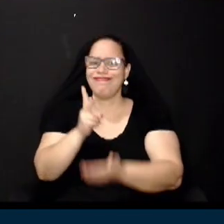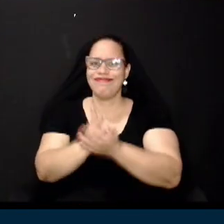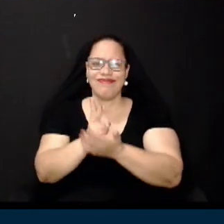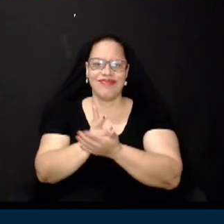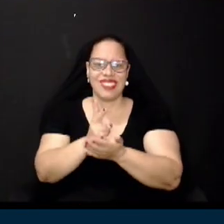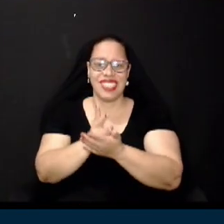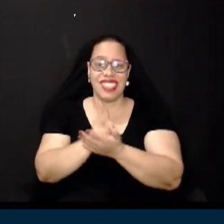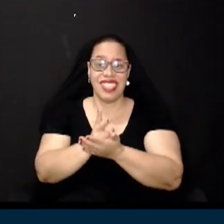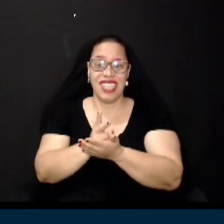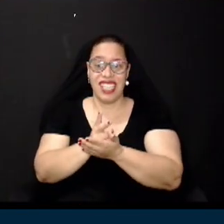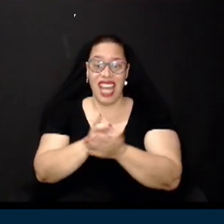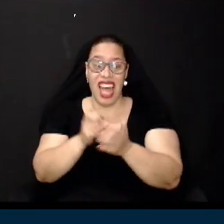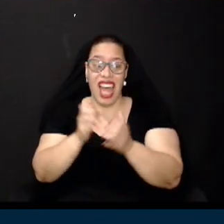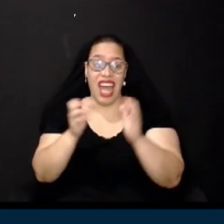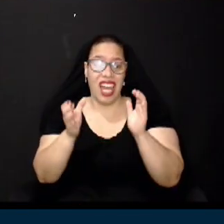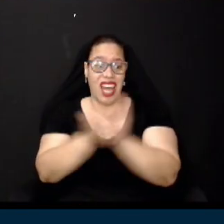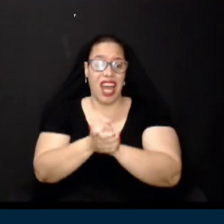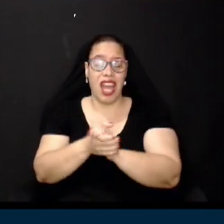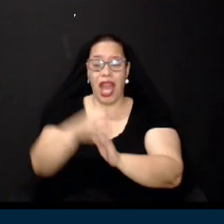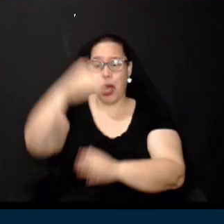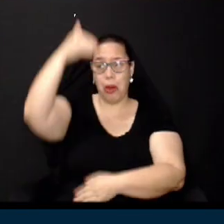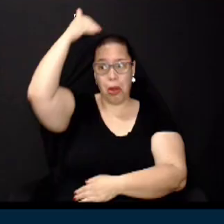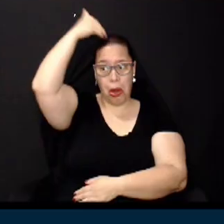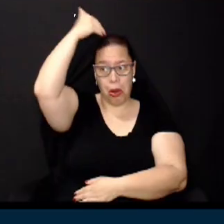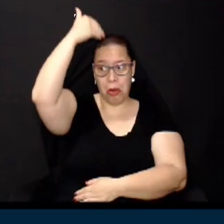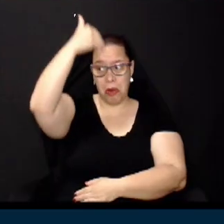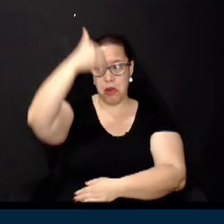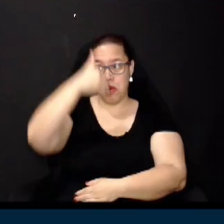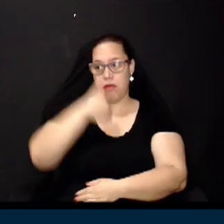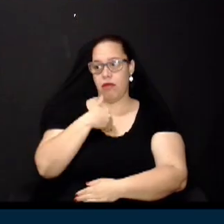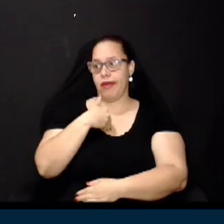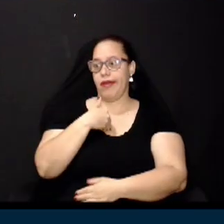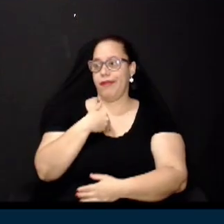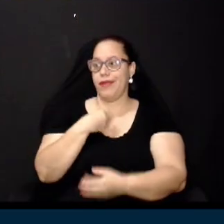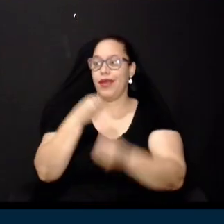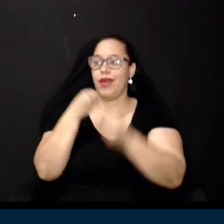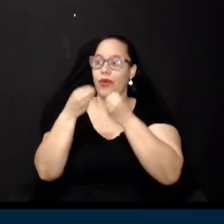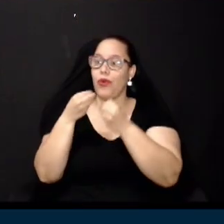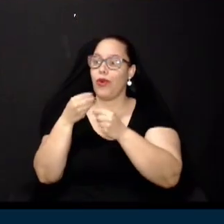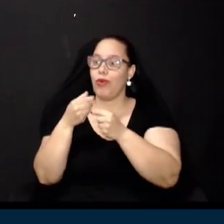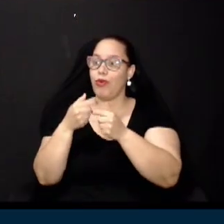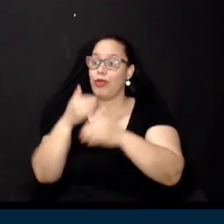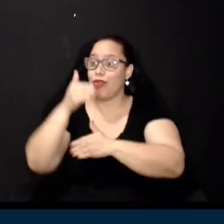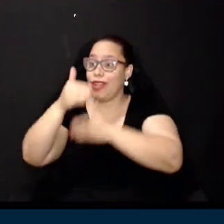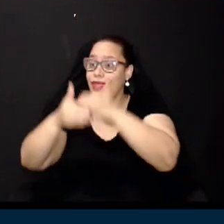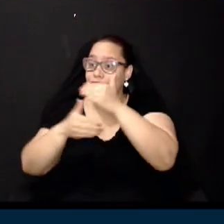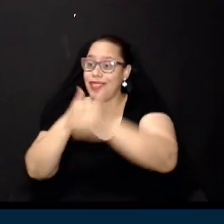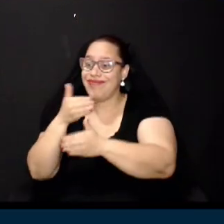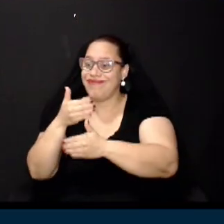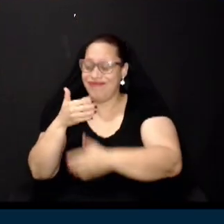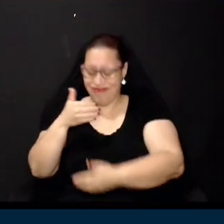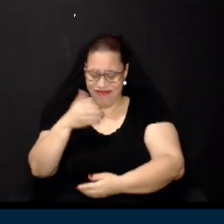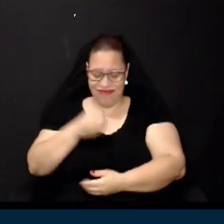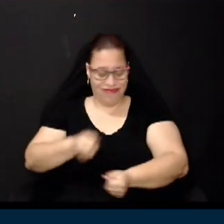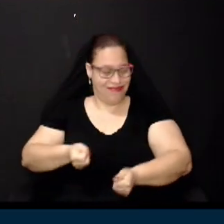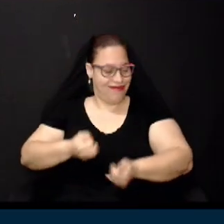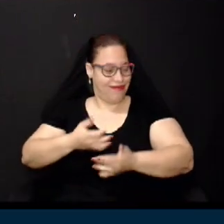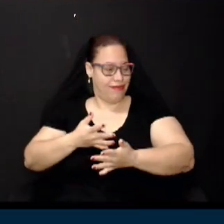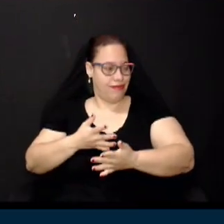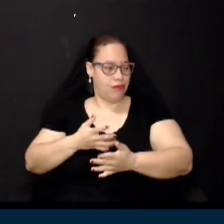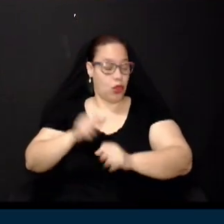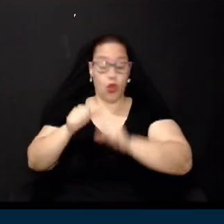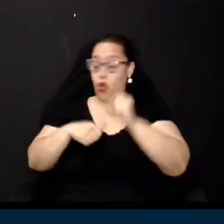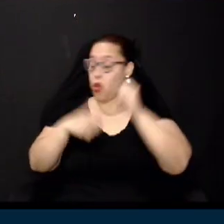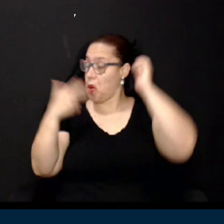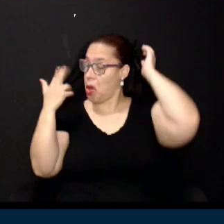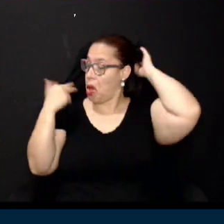a culpa é minha. Como que a gente vai trabalhar isso, percebe? Porque assim, externamente, poxa vida, ela trocou o cabelo, colocou um batom,